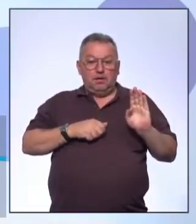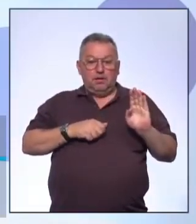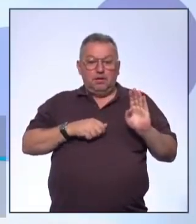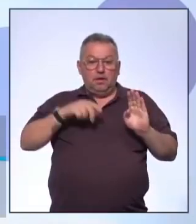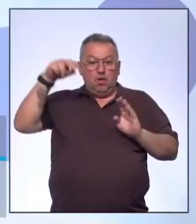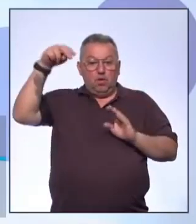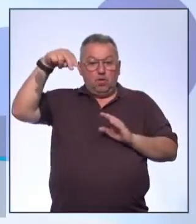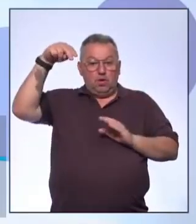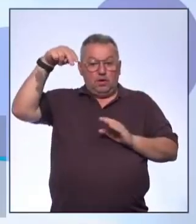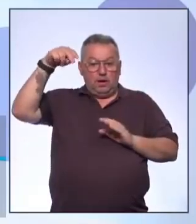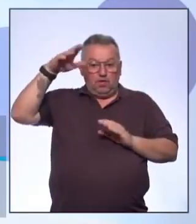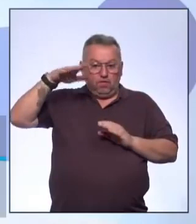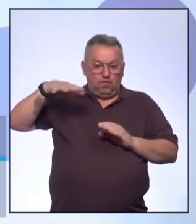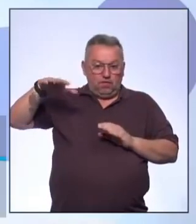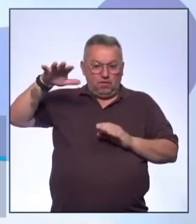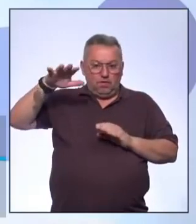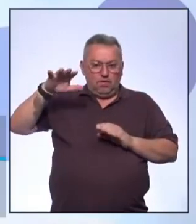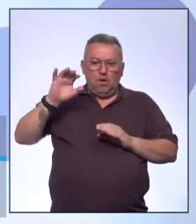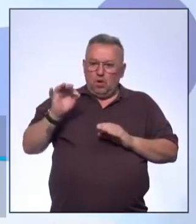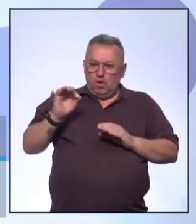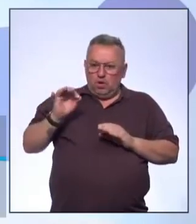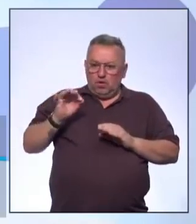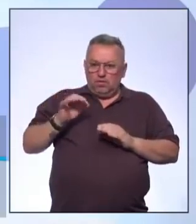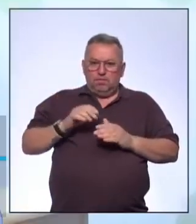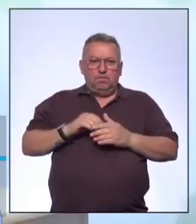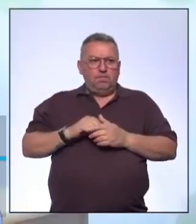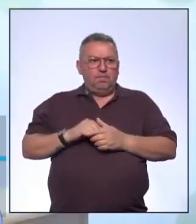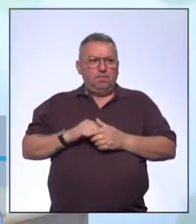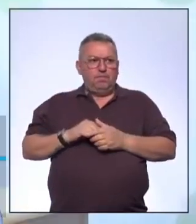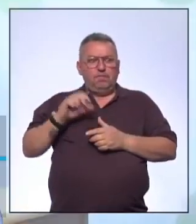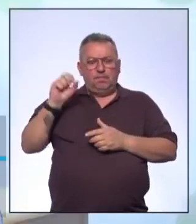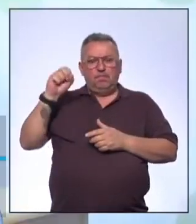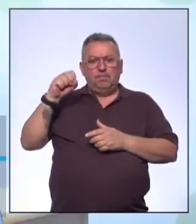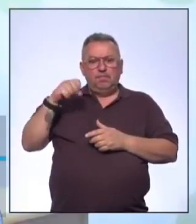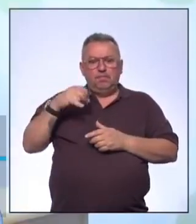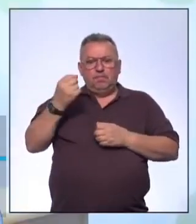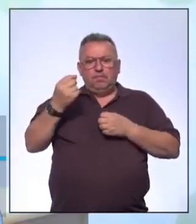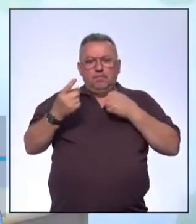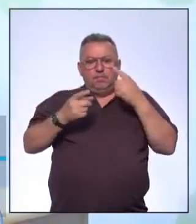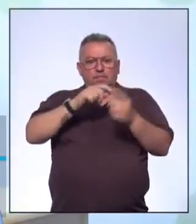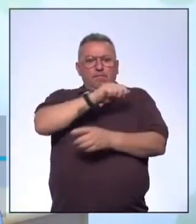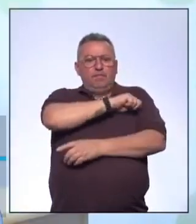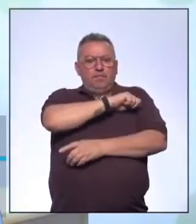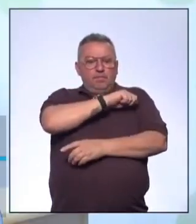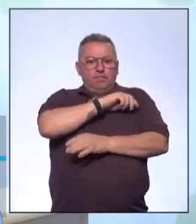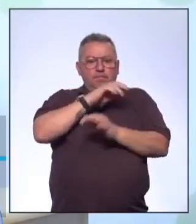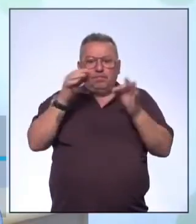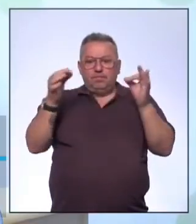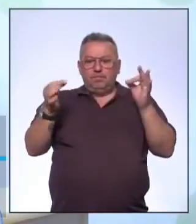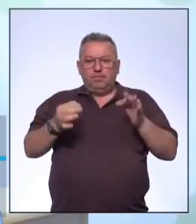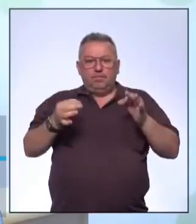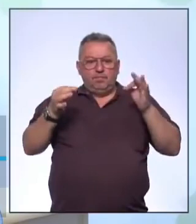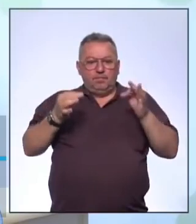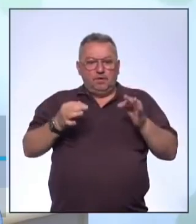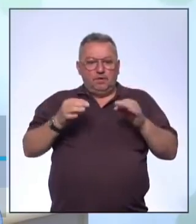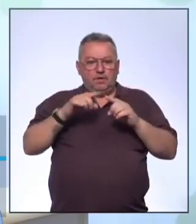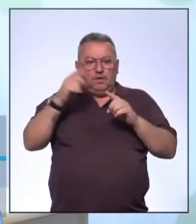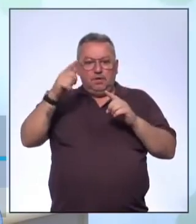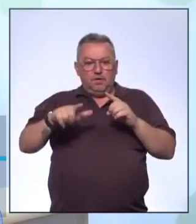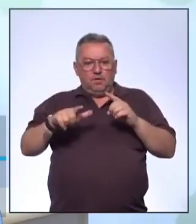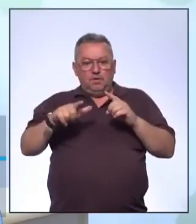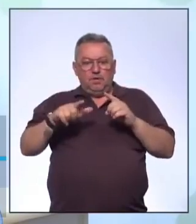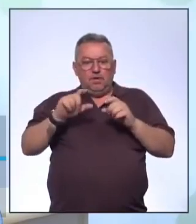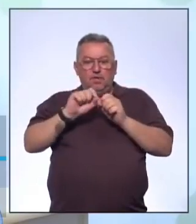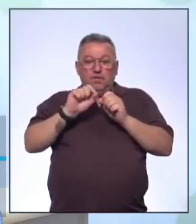região Nordeste. Está correto? Sim, alguns estudantes colocaram perfeitamente, corretamente, outros nós